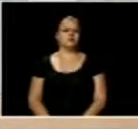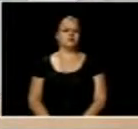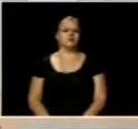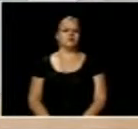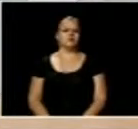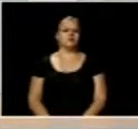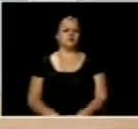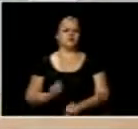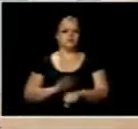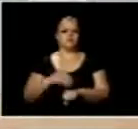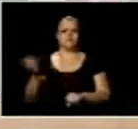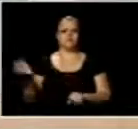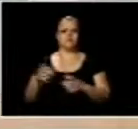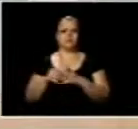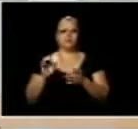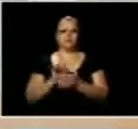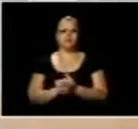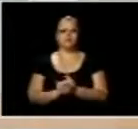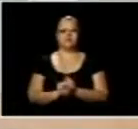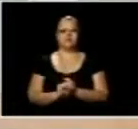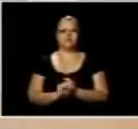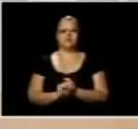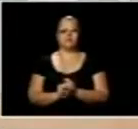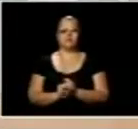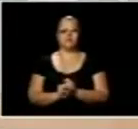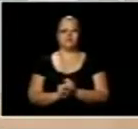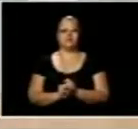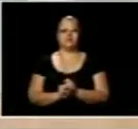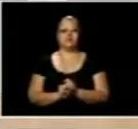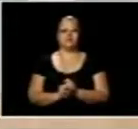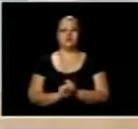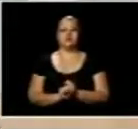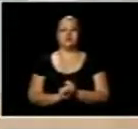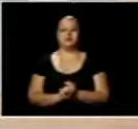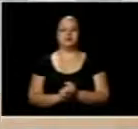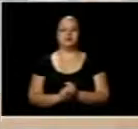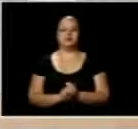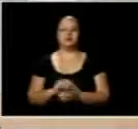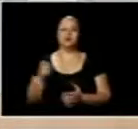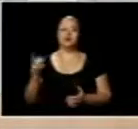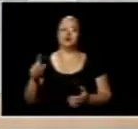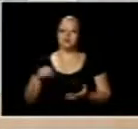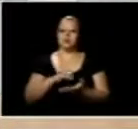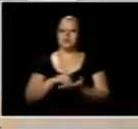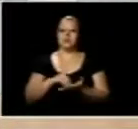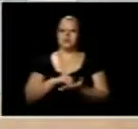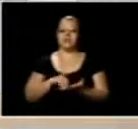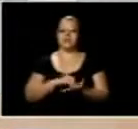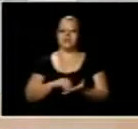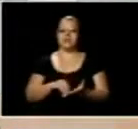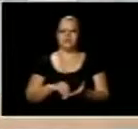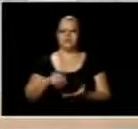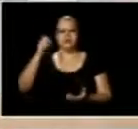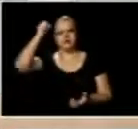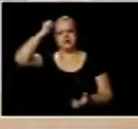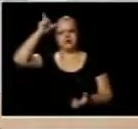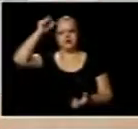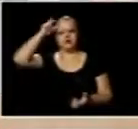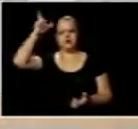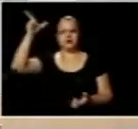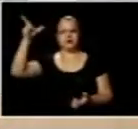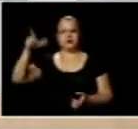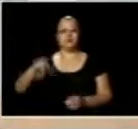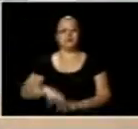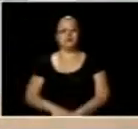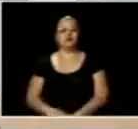desde que a sua esposa não fosse a diretora de turismo da nossa cidade, e mais, ocupando um cargo dentro da Secretaria de Educação, que na verdade ela está lá